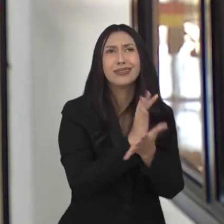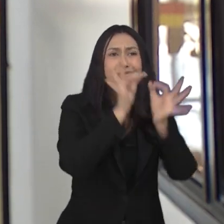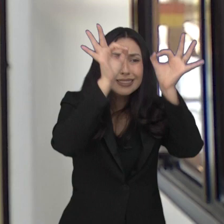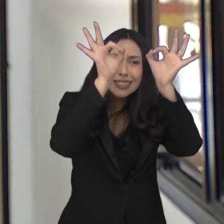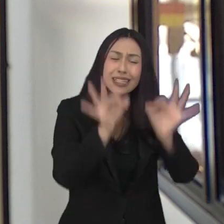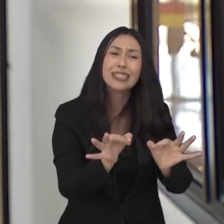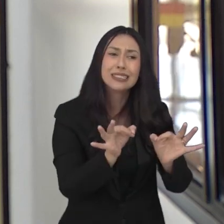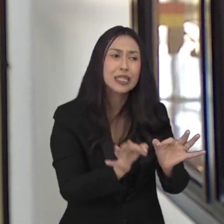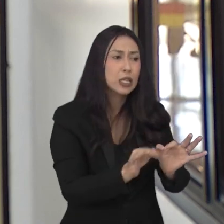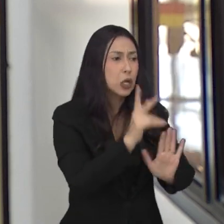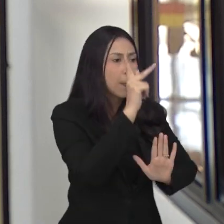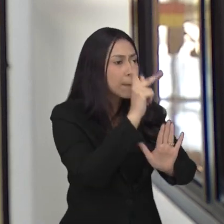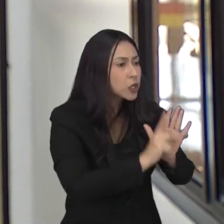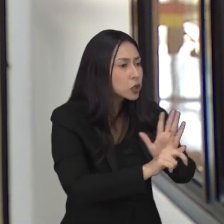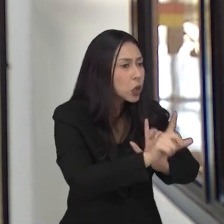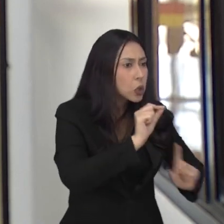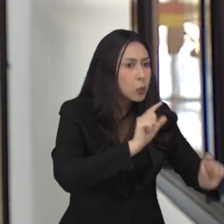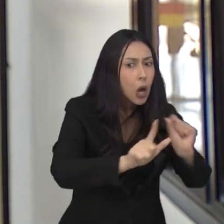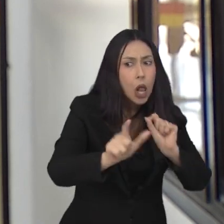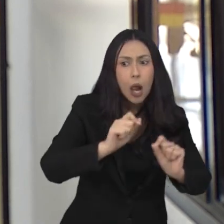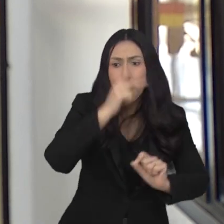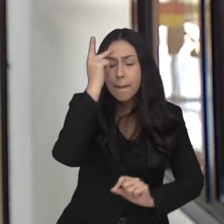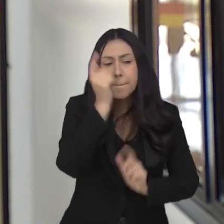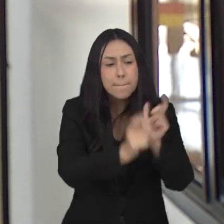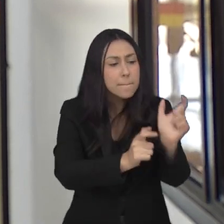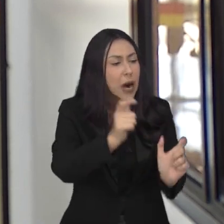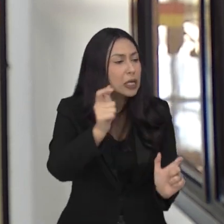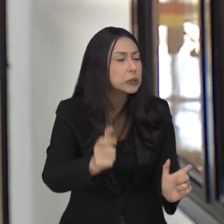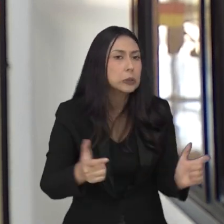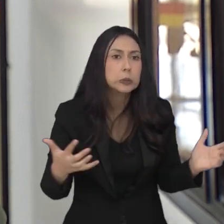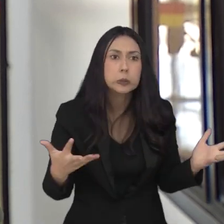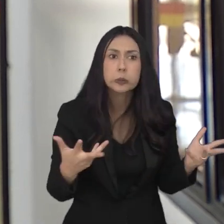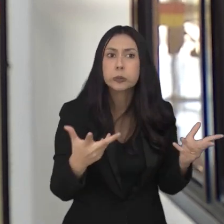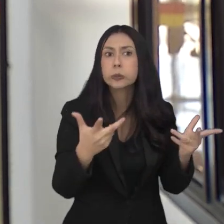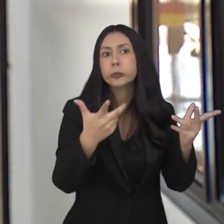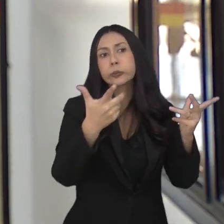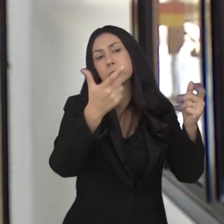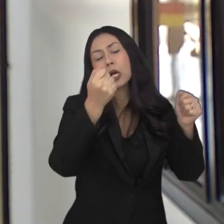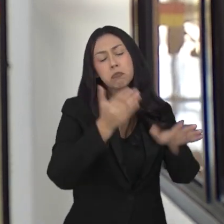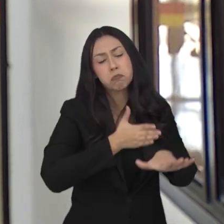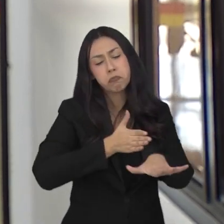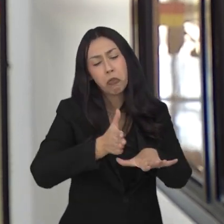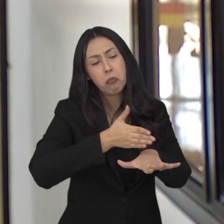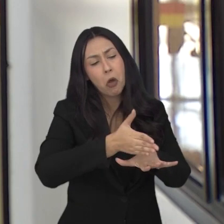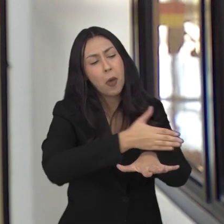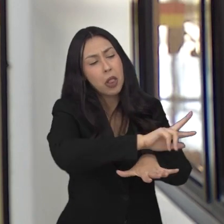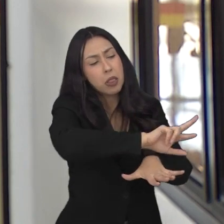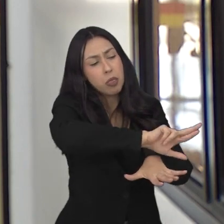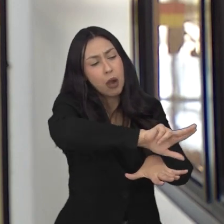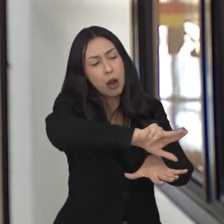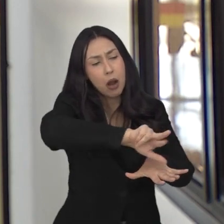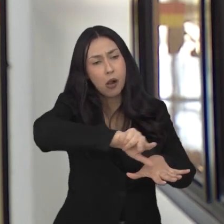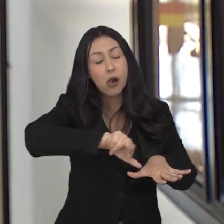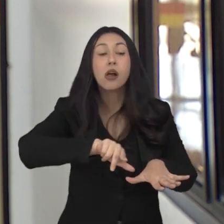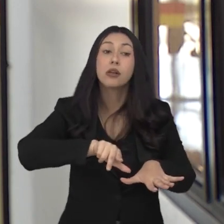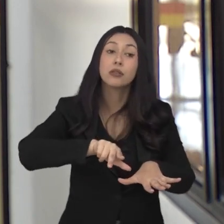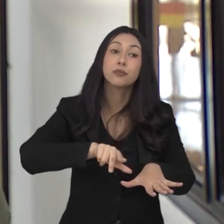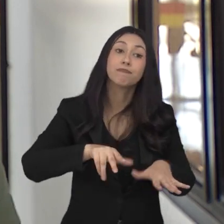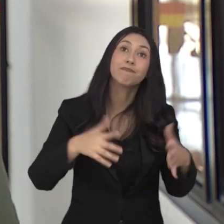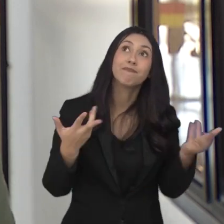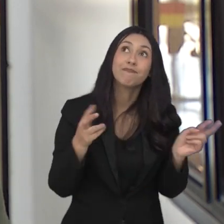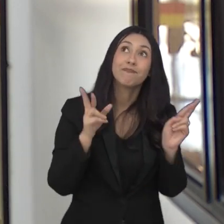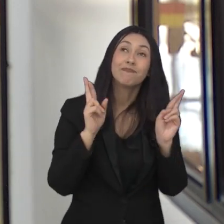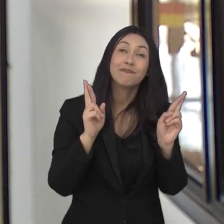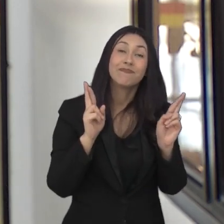desses projetos vão sendo pinçados grandes talentos ali nas mais diversas modalidades que